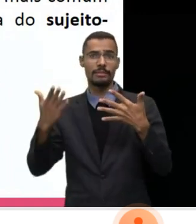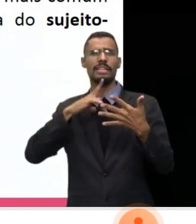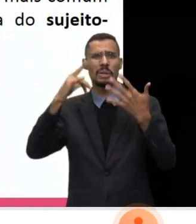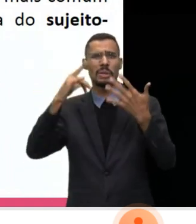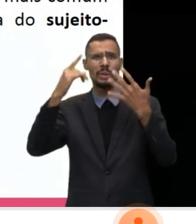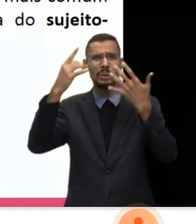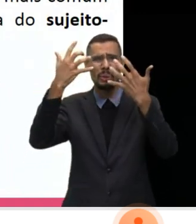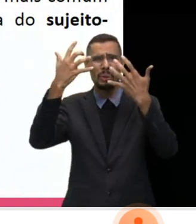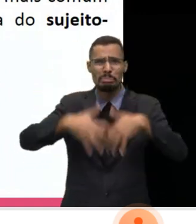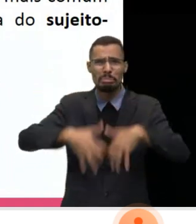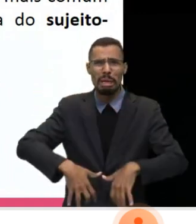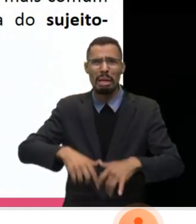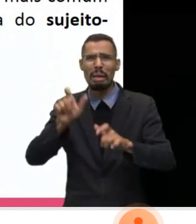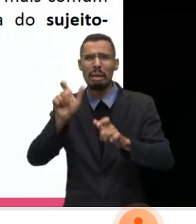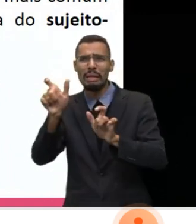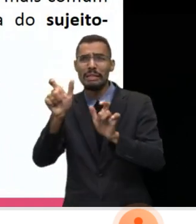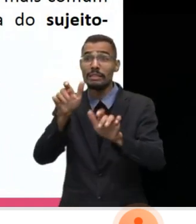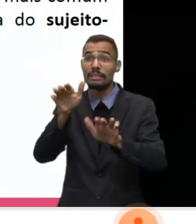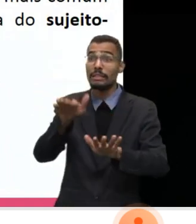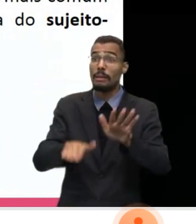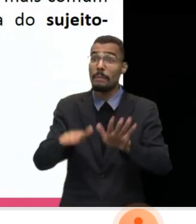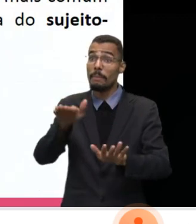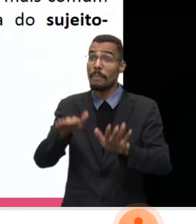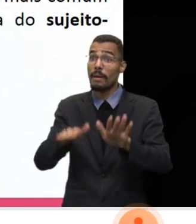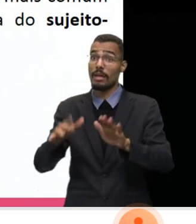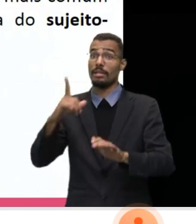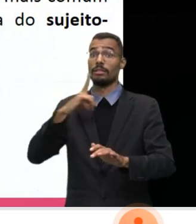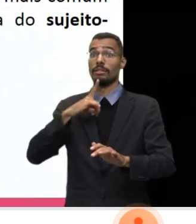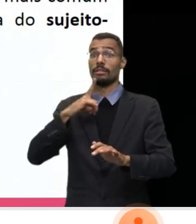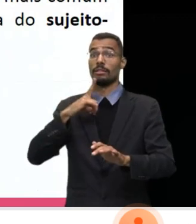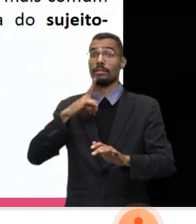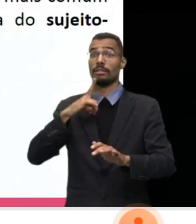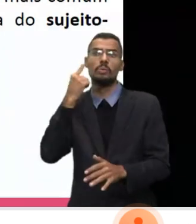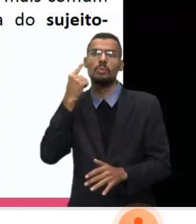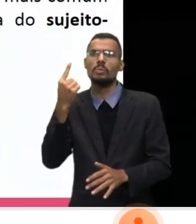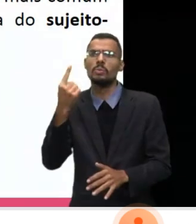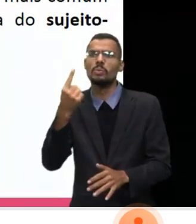complexas, dependendo do nível também de escolarização do